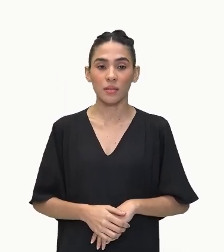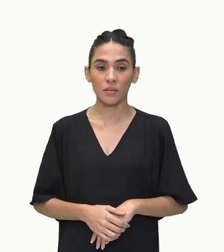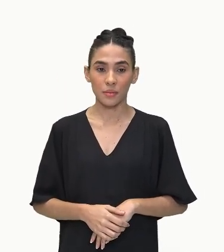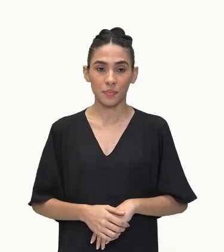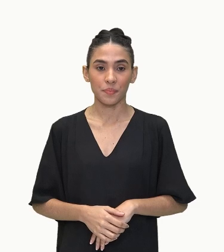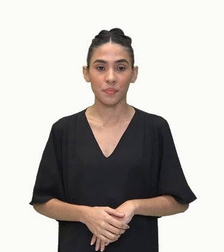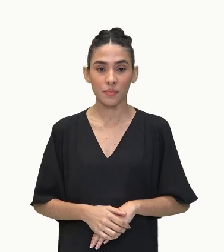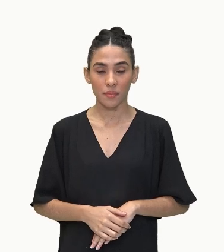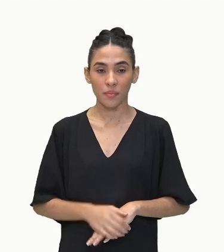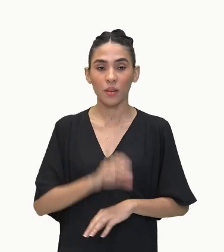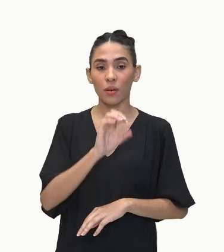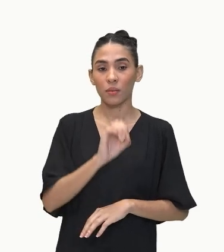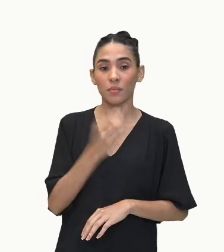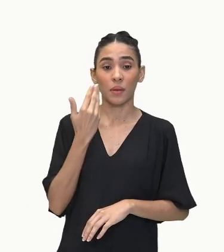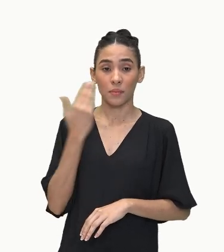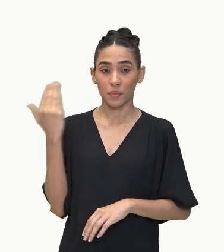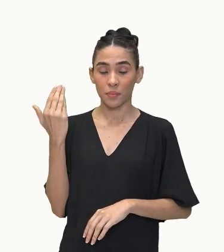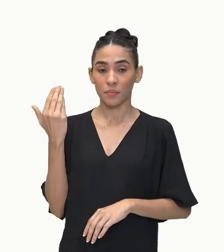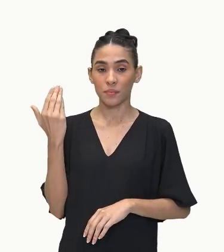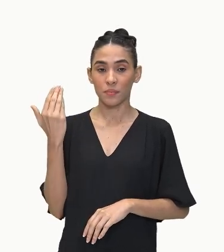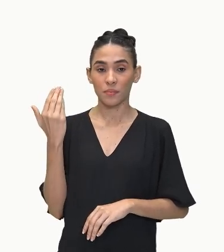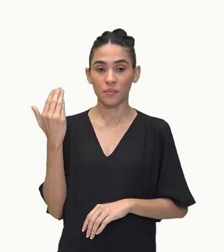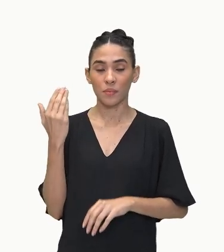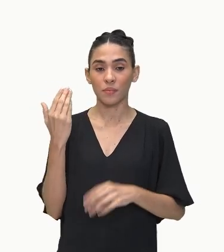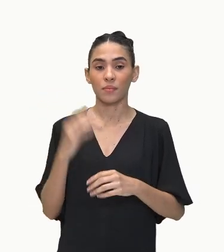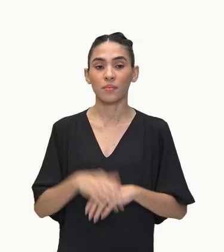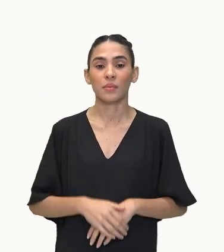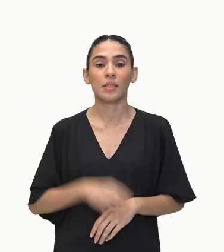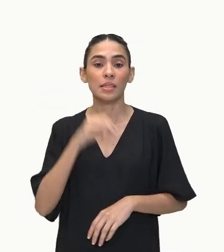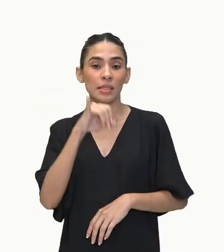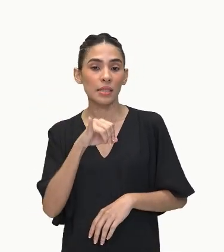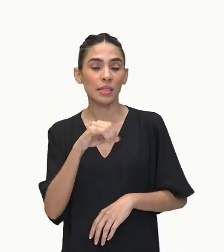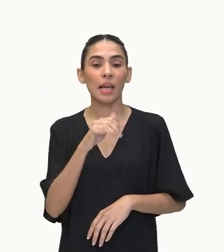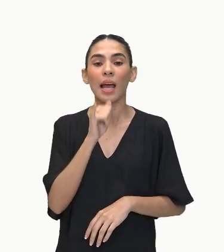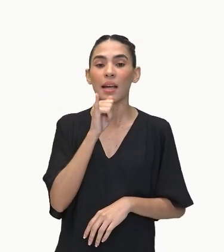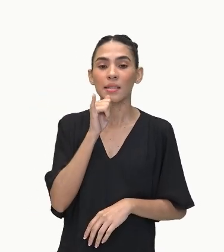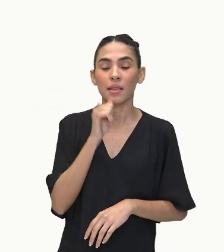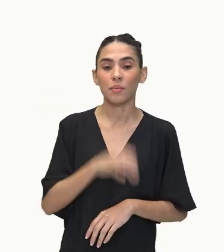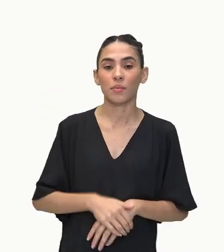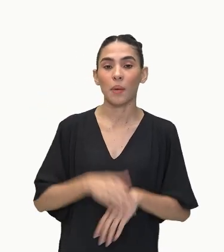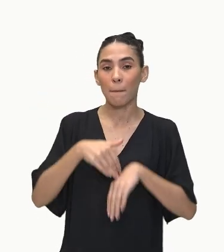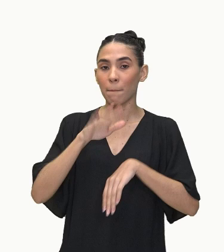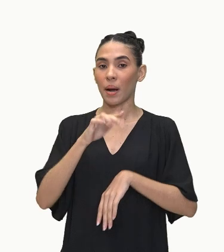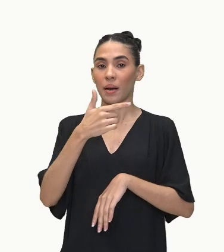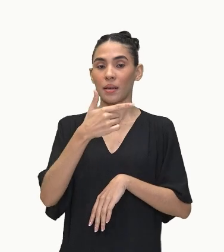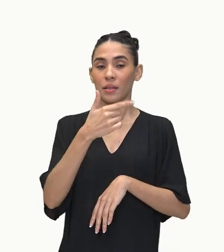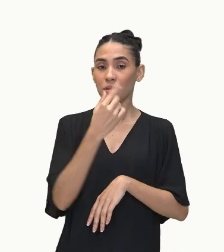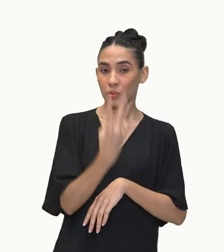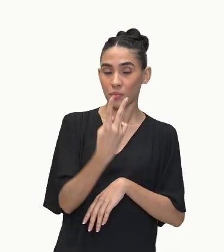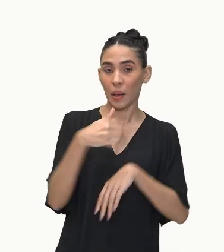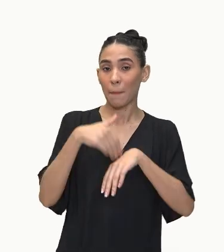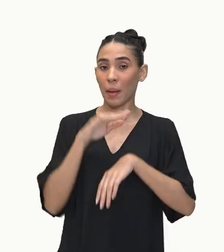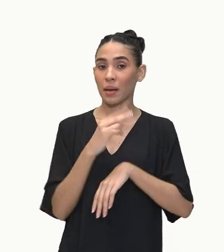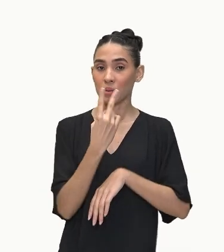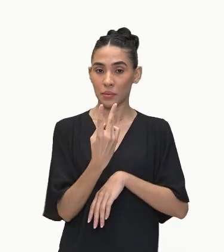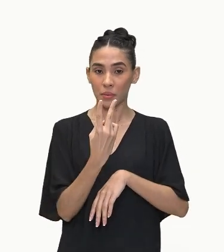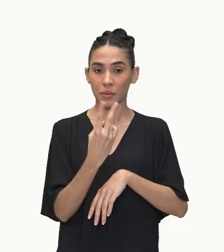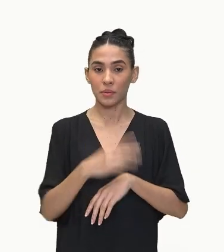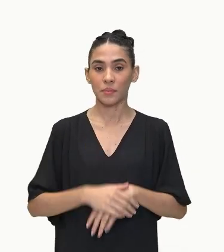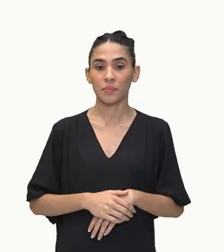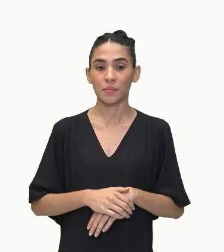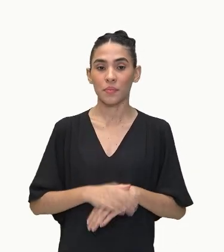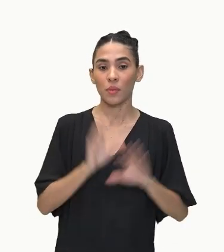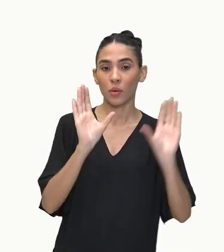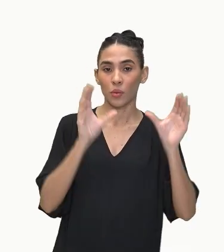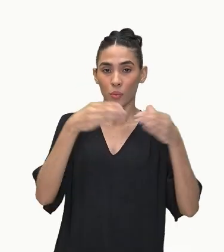E os oligosacarídeos, né? Se tiverem até 2 grupos